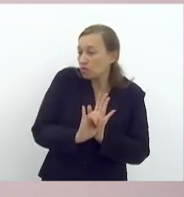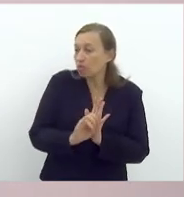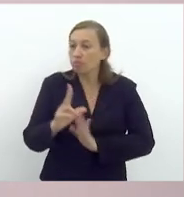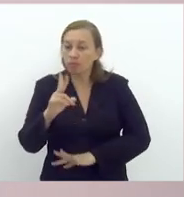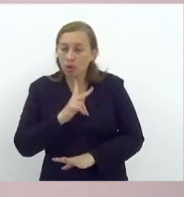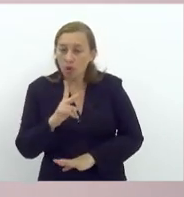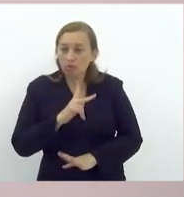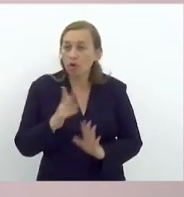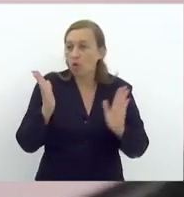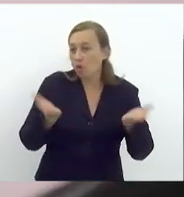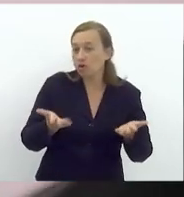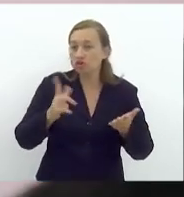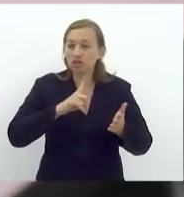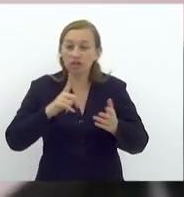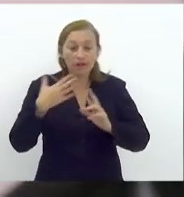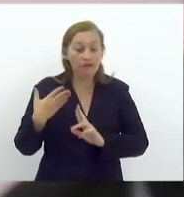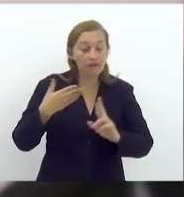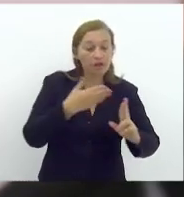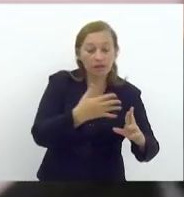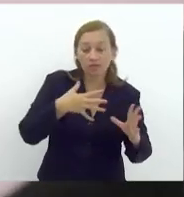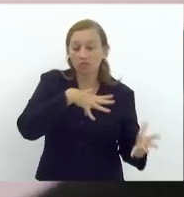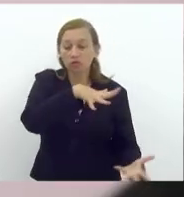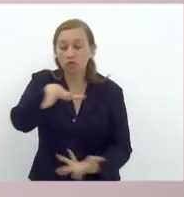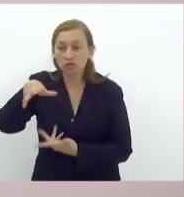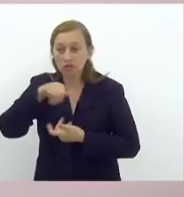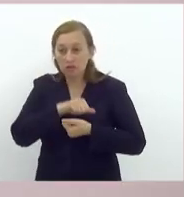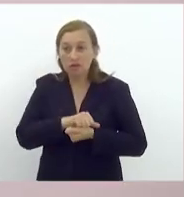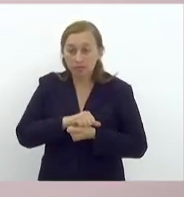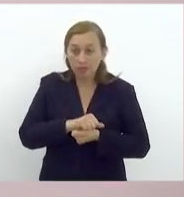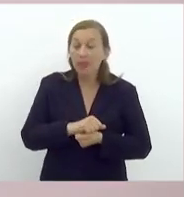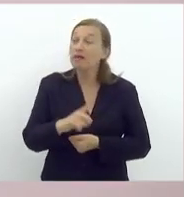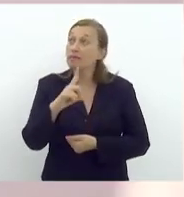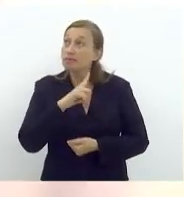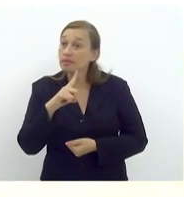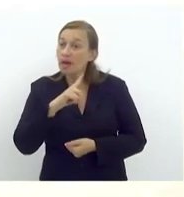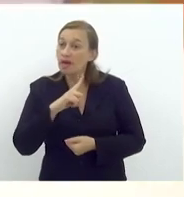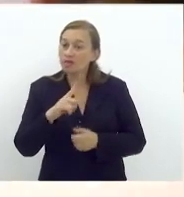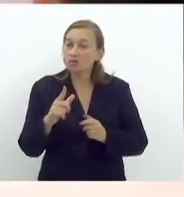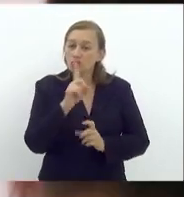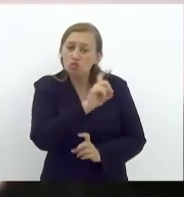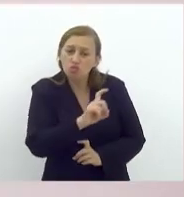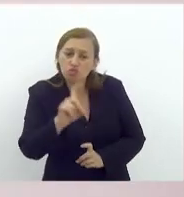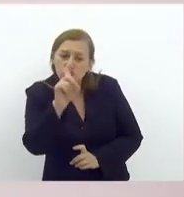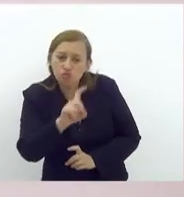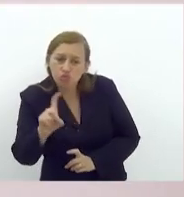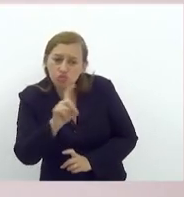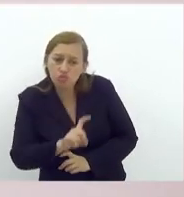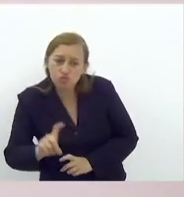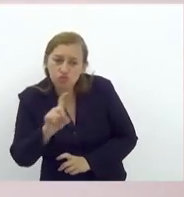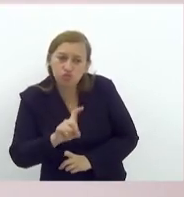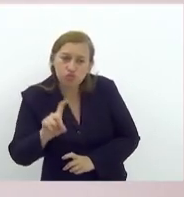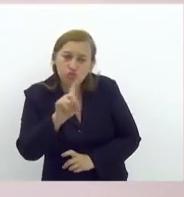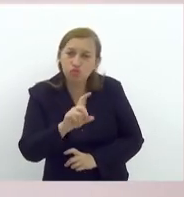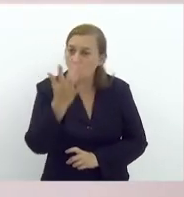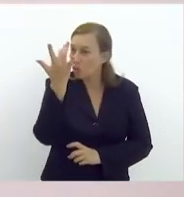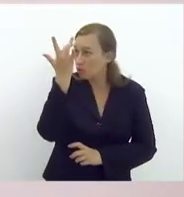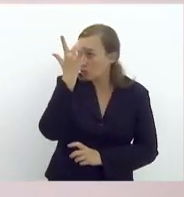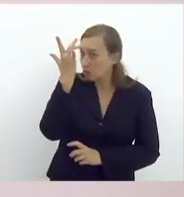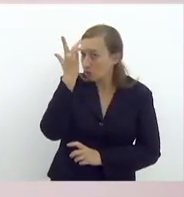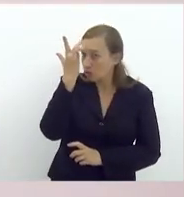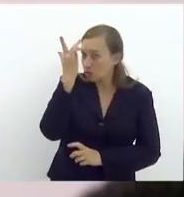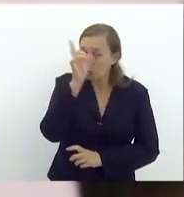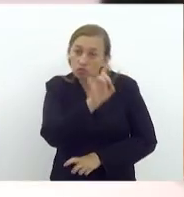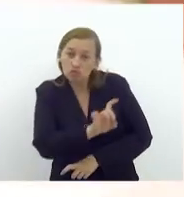tem referências mundiais Você tem o grafite indígena Você tem o grafite com a